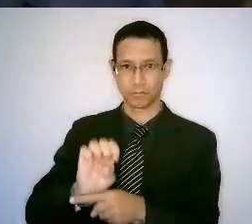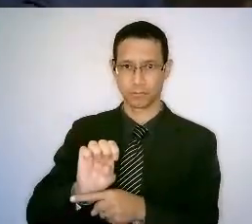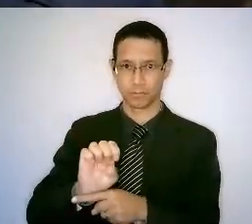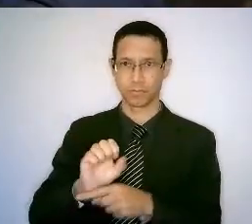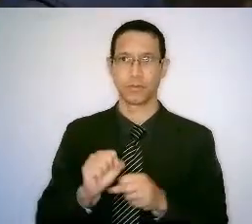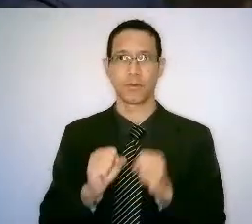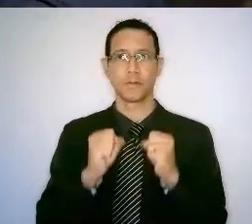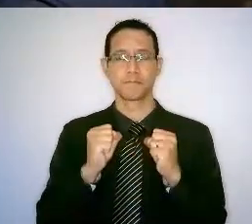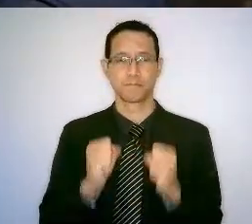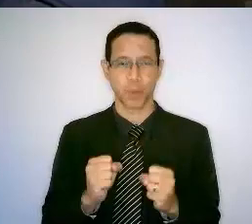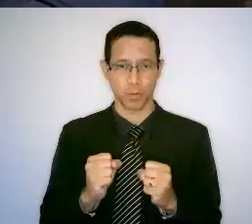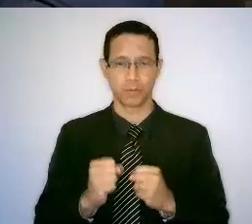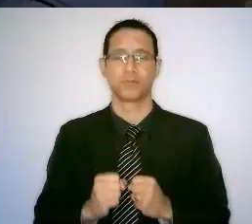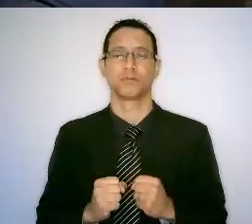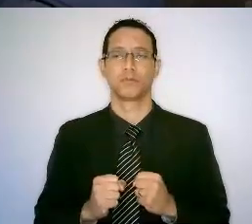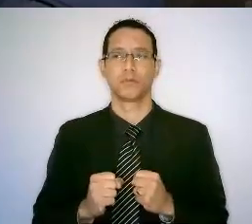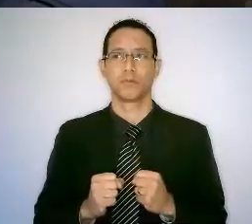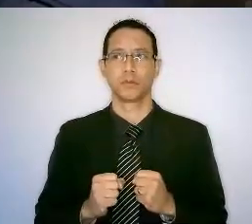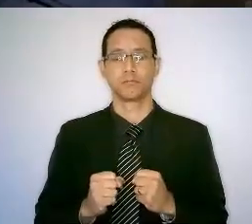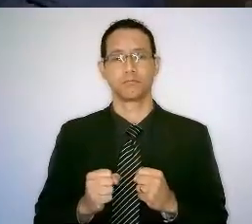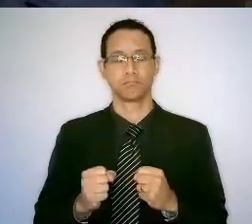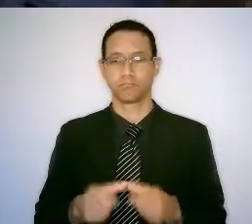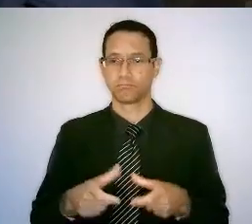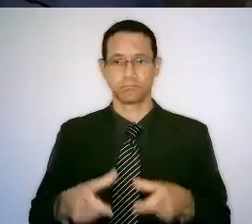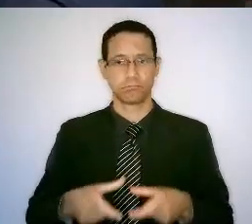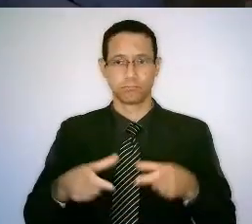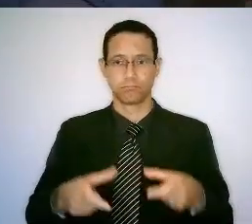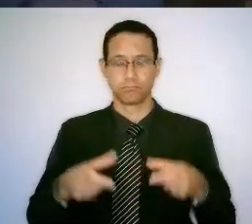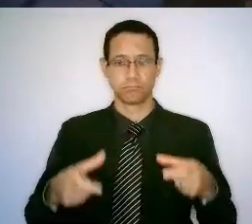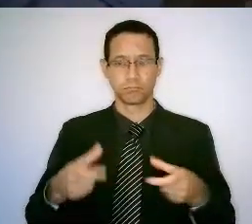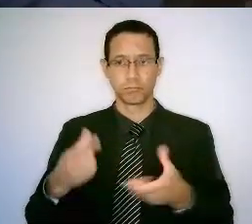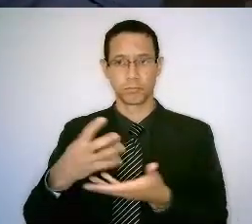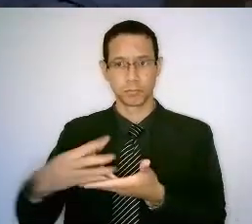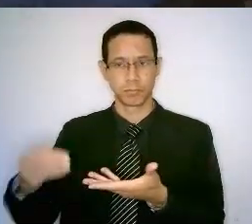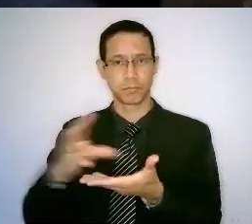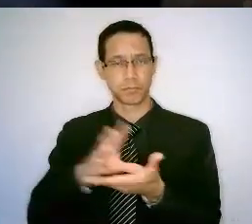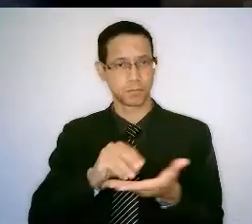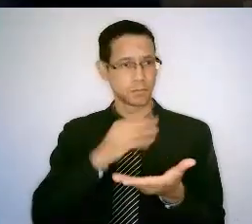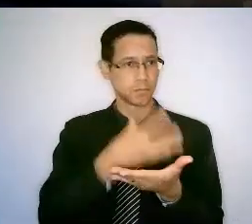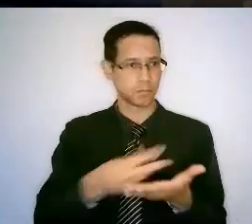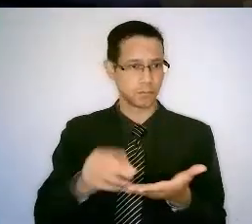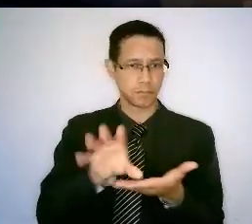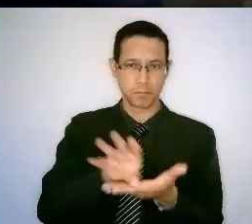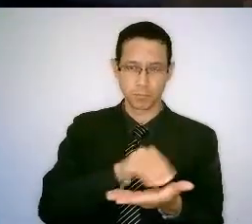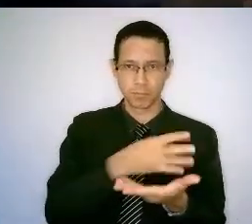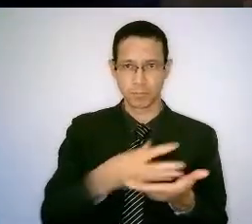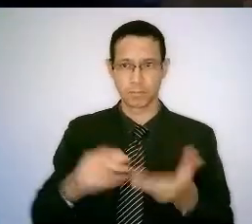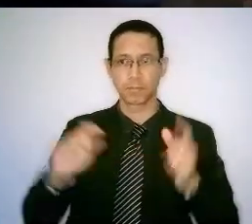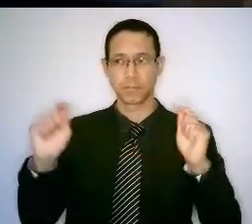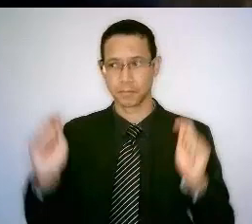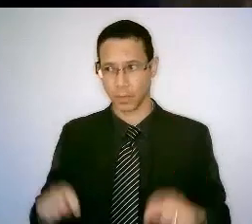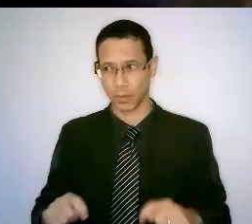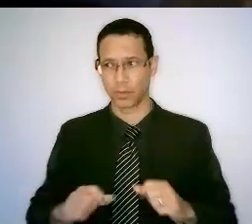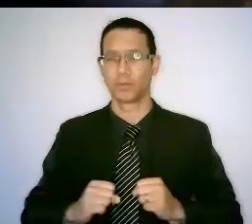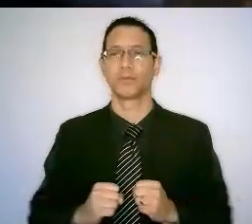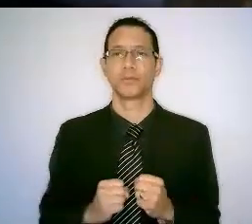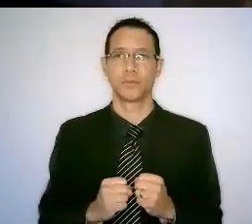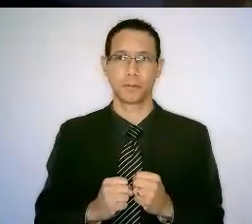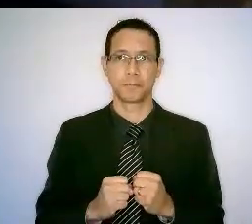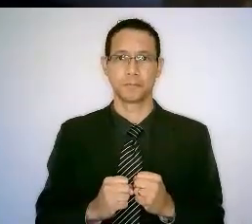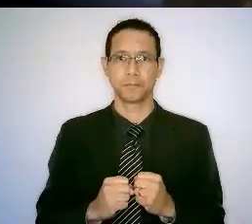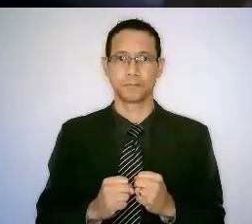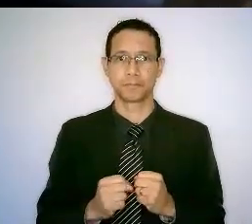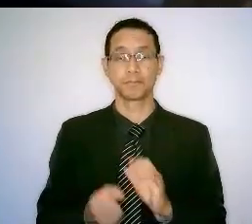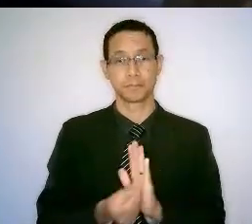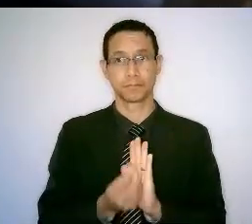pode ser levada e difundida em outros estados da federação. E isso não raras